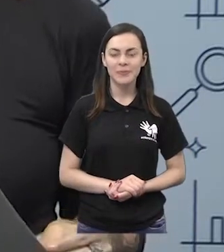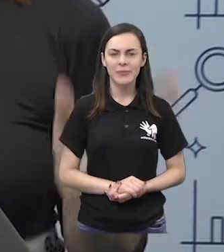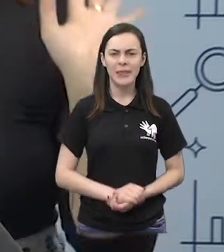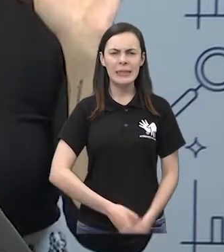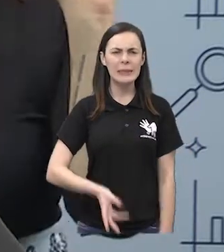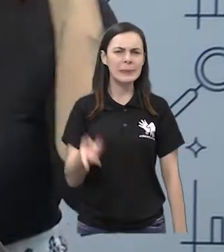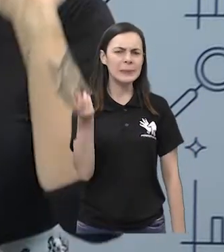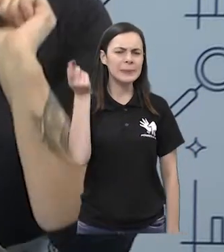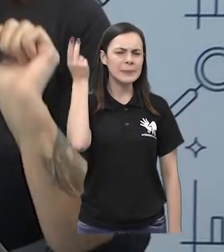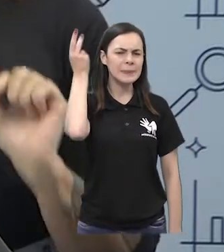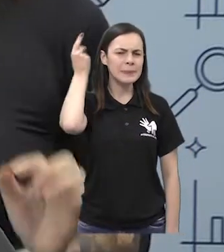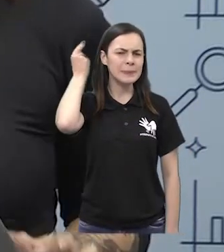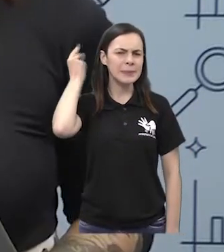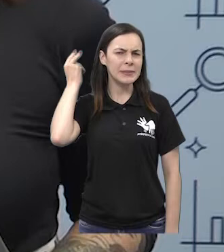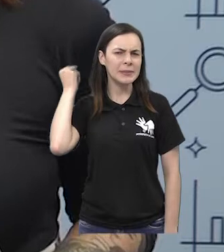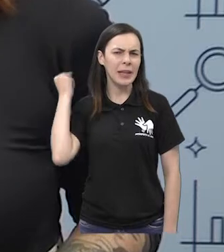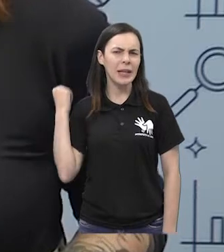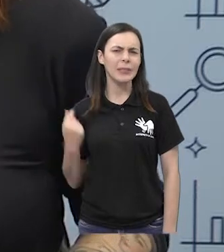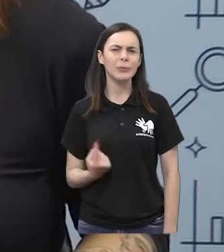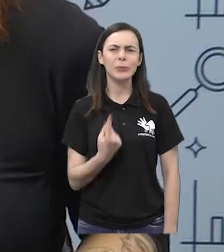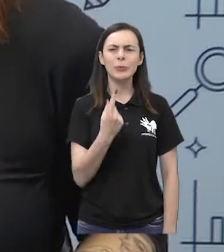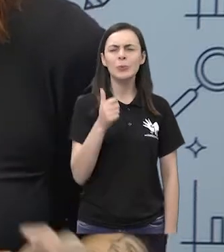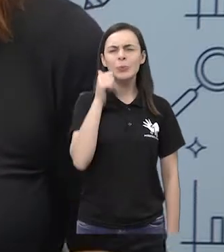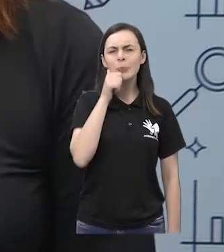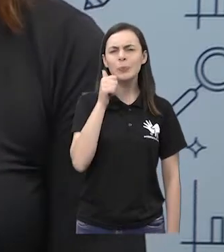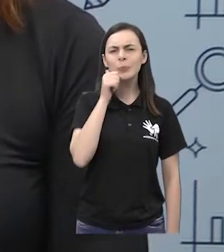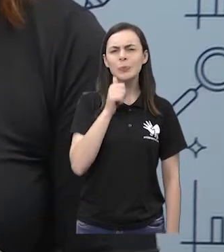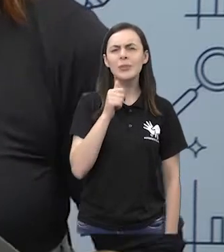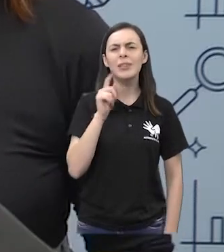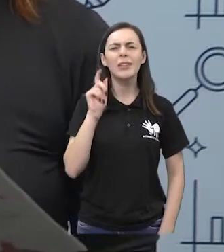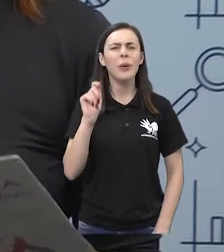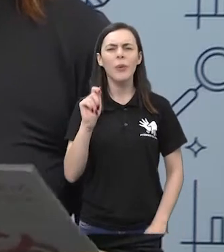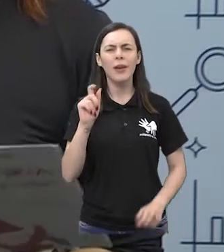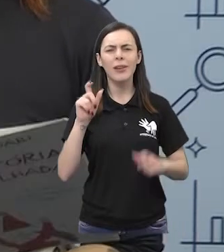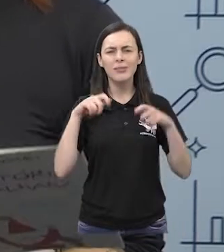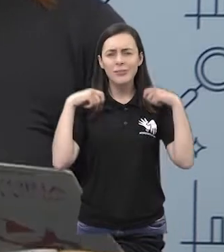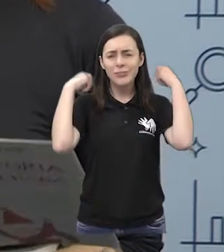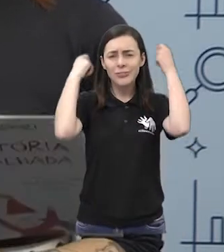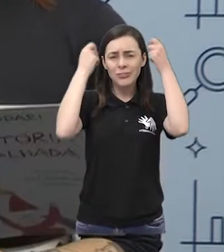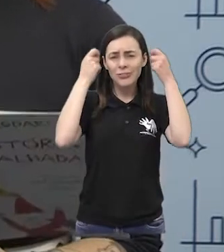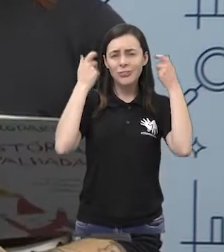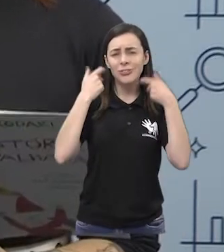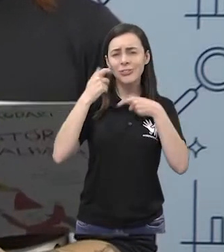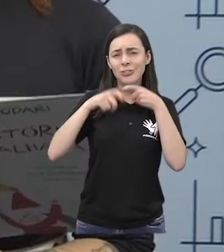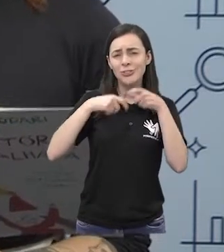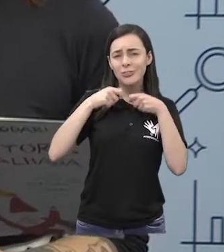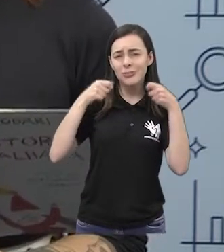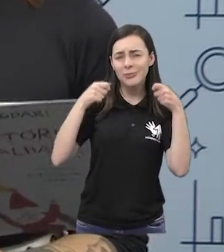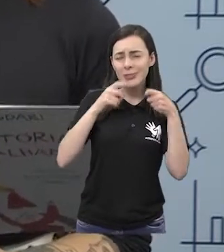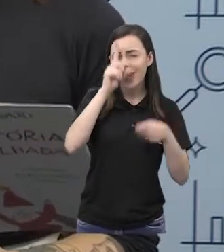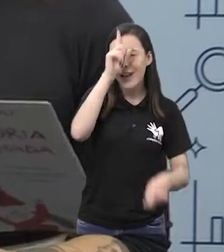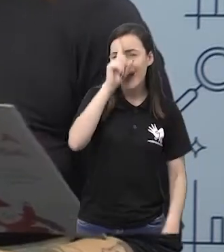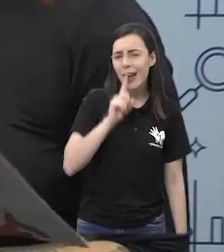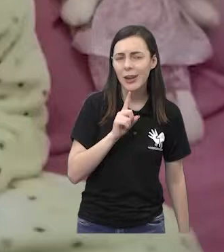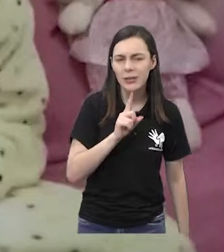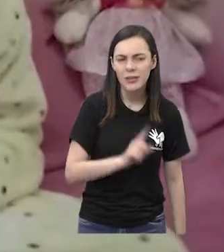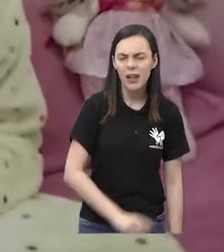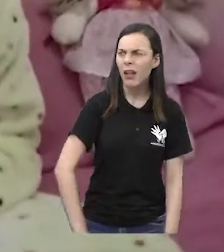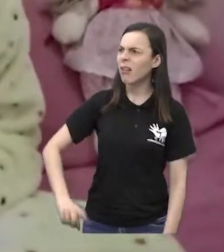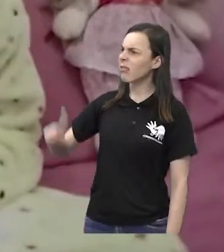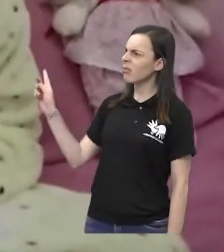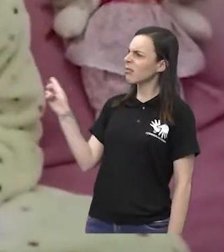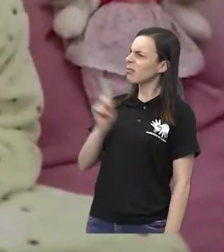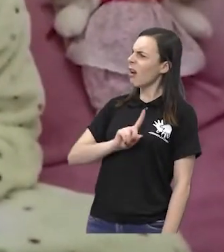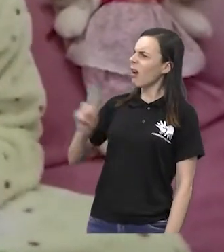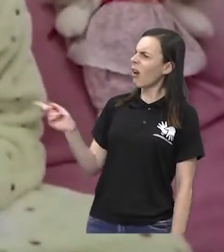atrapalhada Era uma vez uma menina que se chamava Chapeuzinho Amarelo